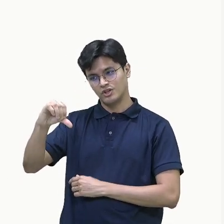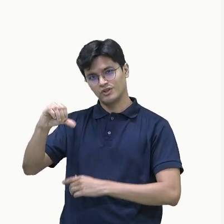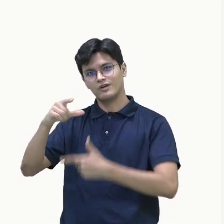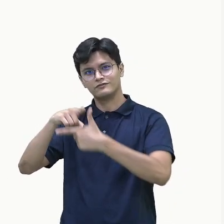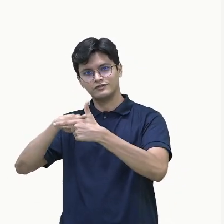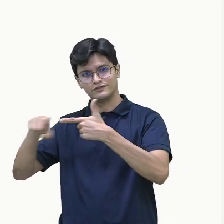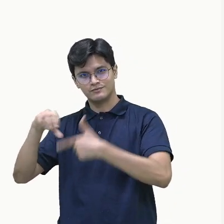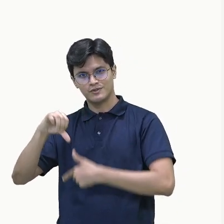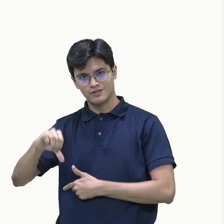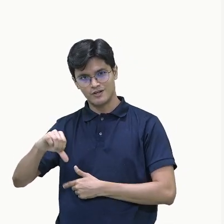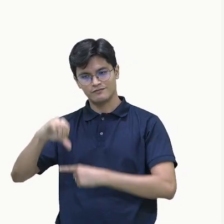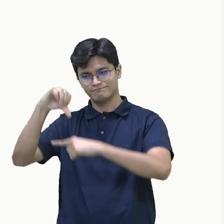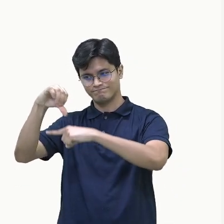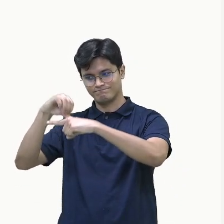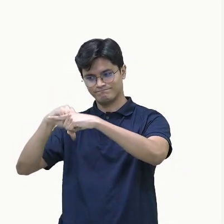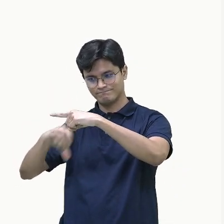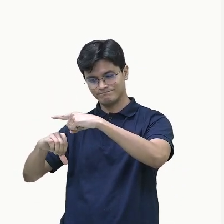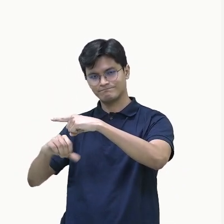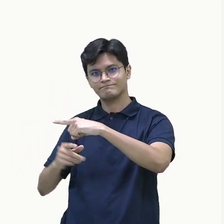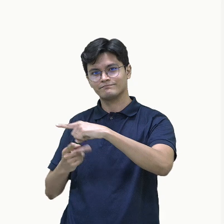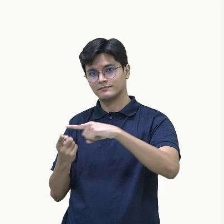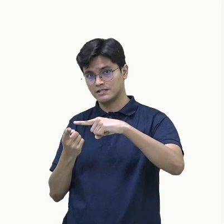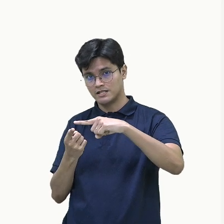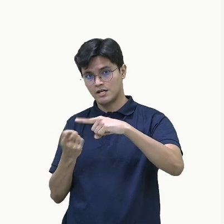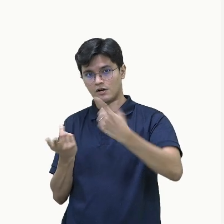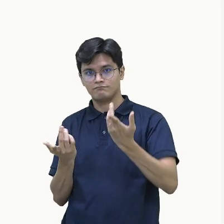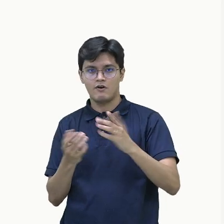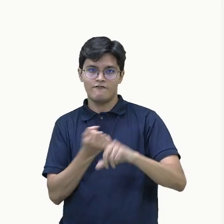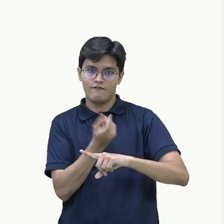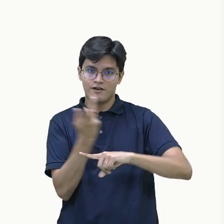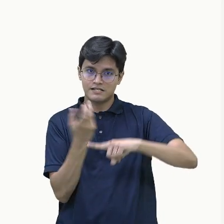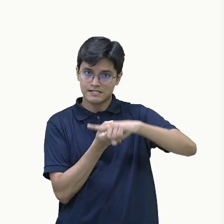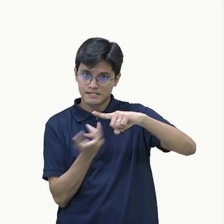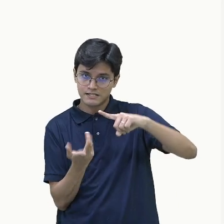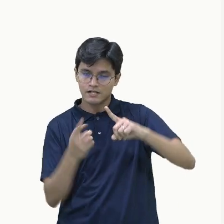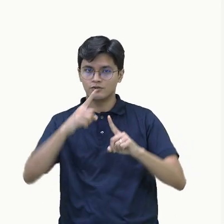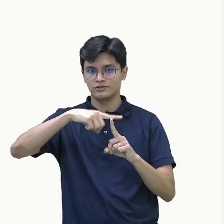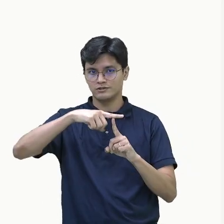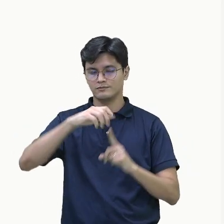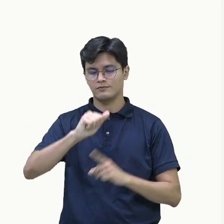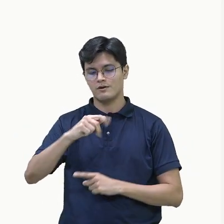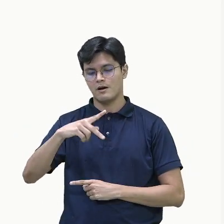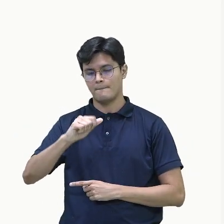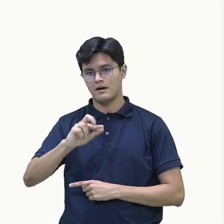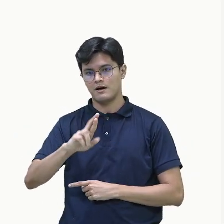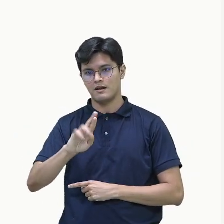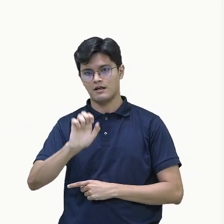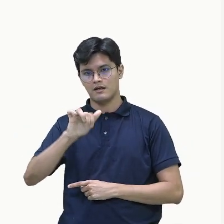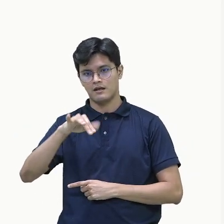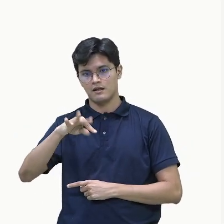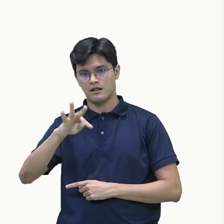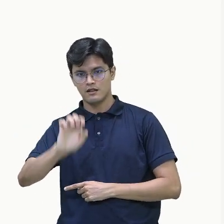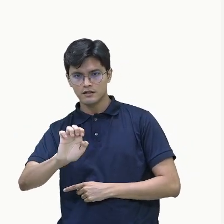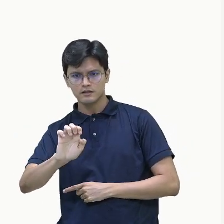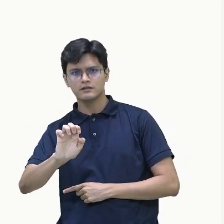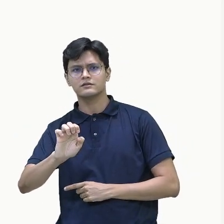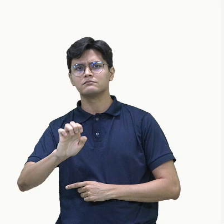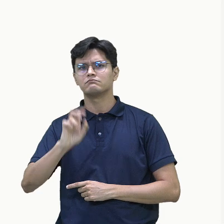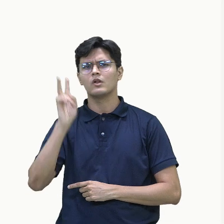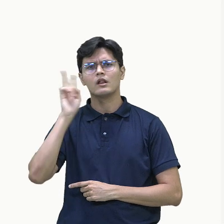temos aqui uma fração aparente. Lembra do conceito de fração aparente? São aquelas